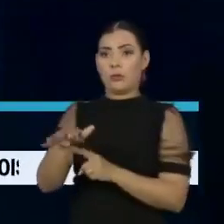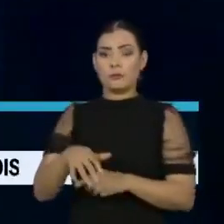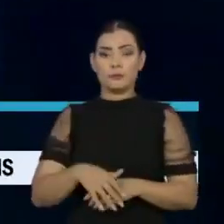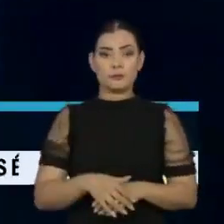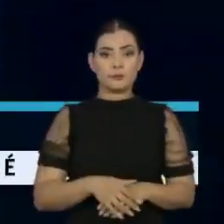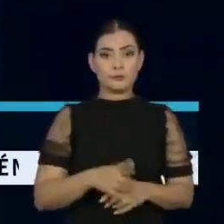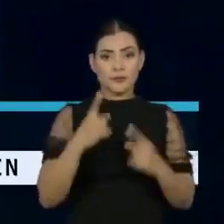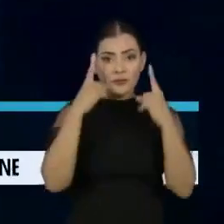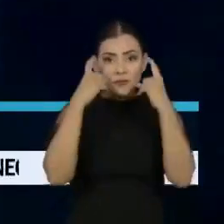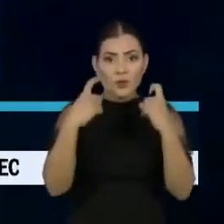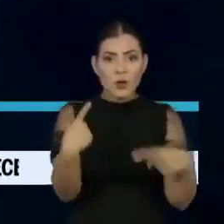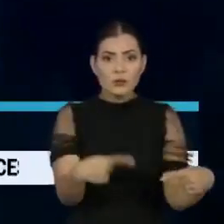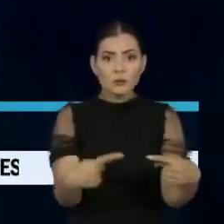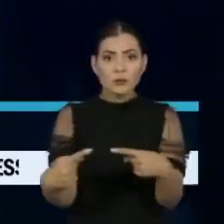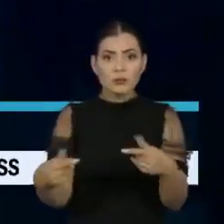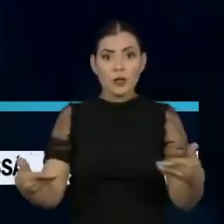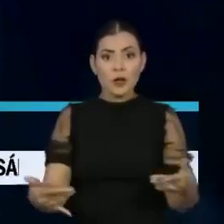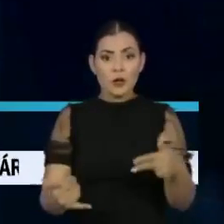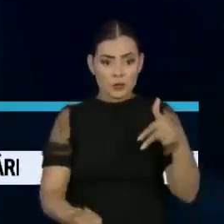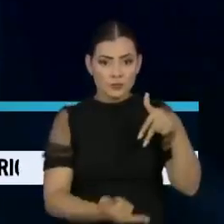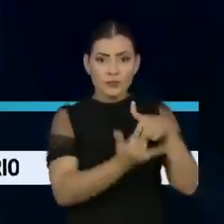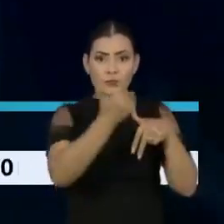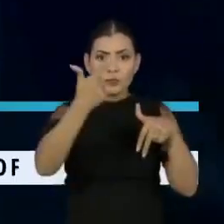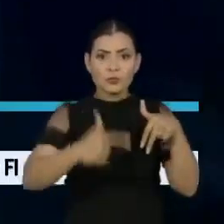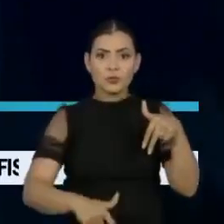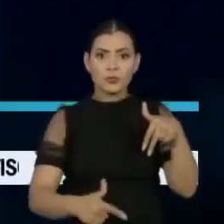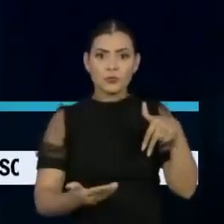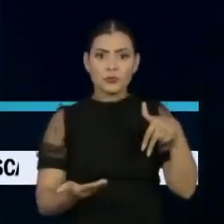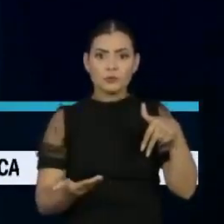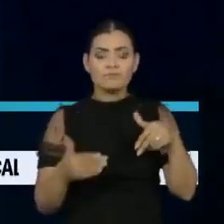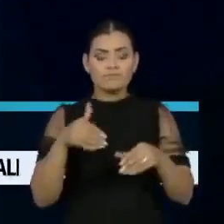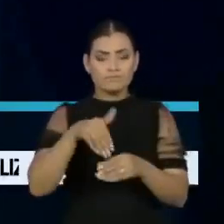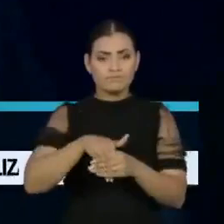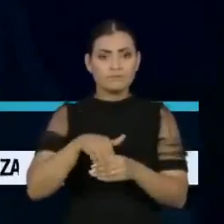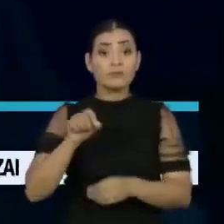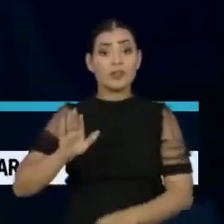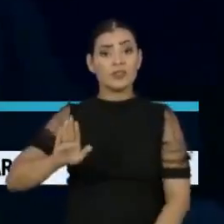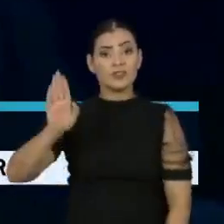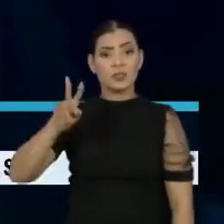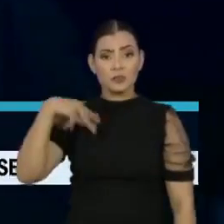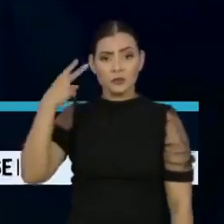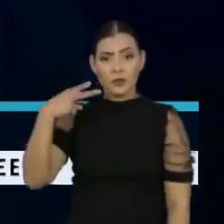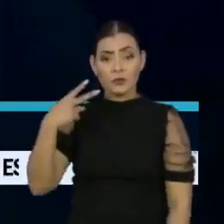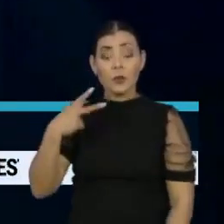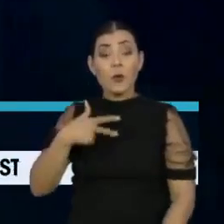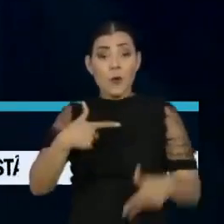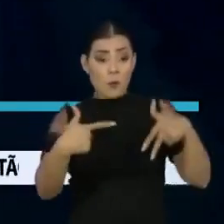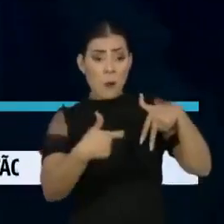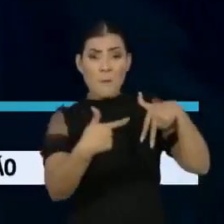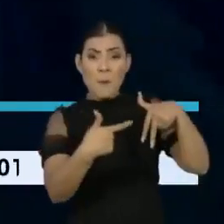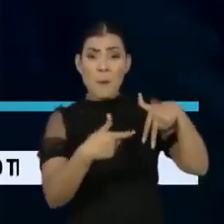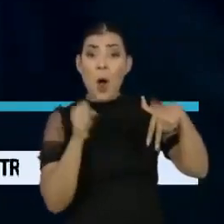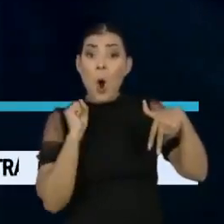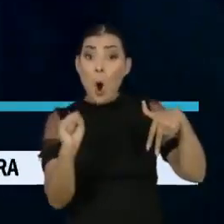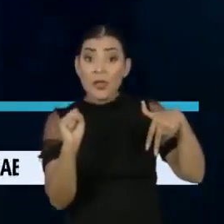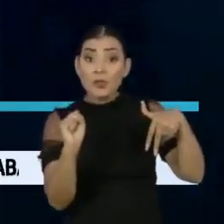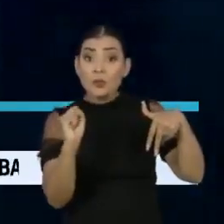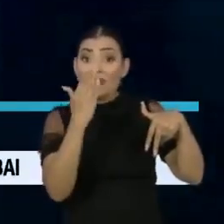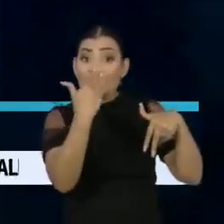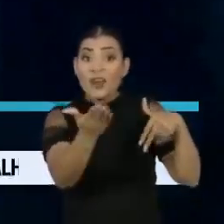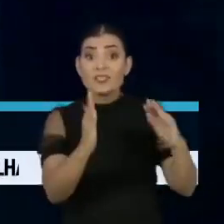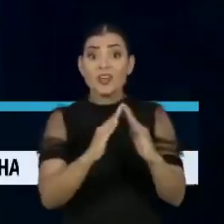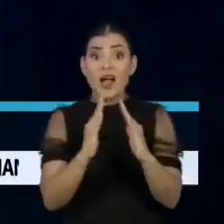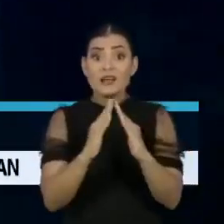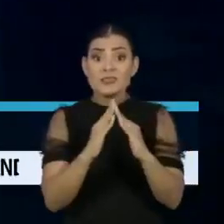A violência política fez uma vítima, mais uma vítima nesta eleição. Um candidato a vereador foi morto com 8 tiros na porta de casa